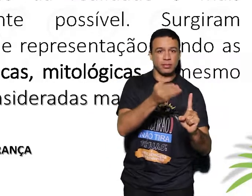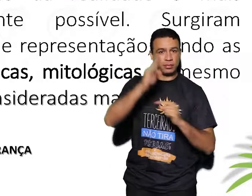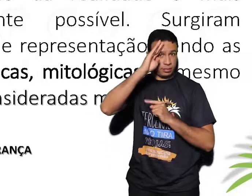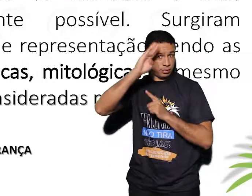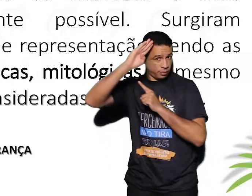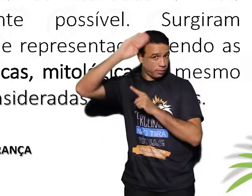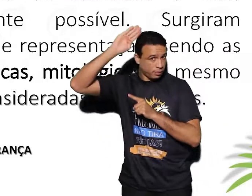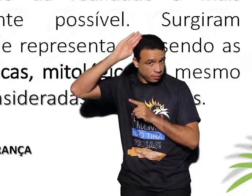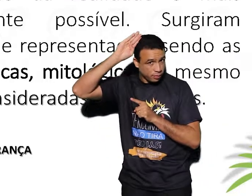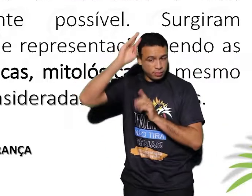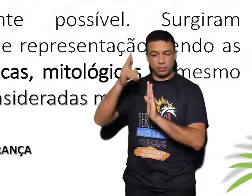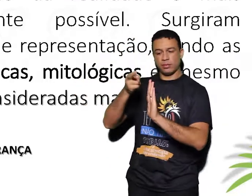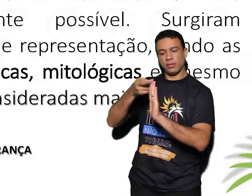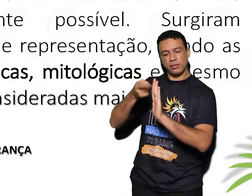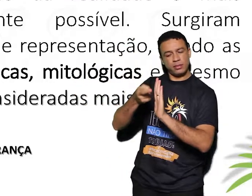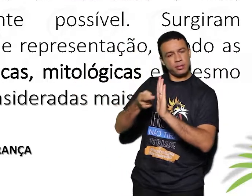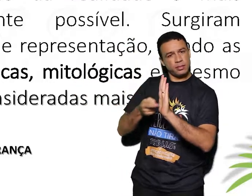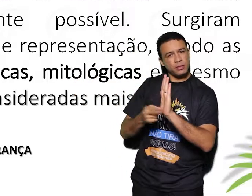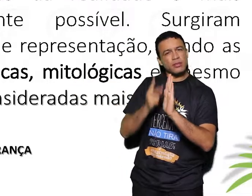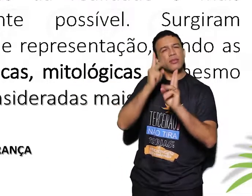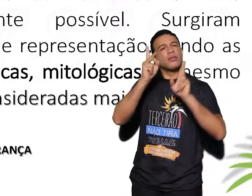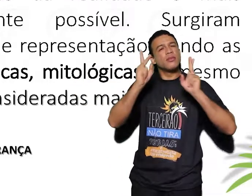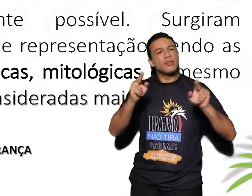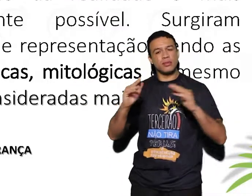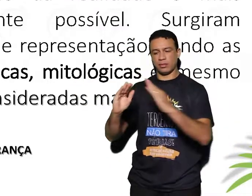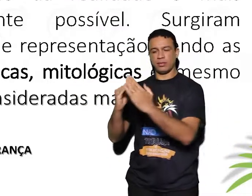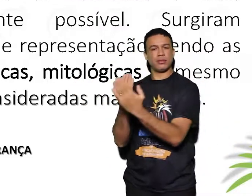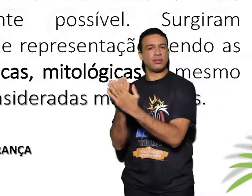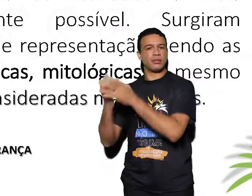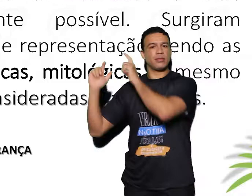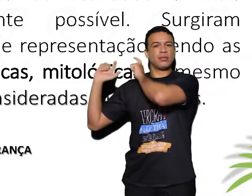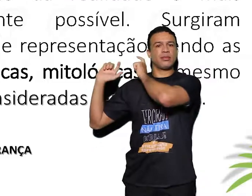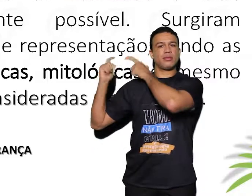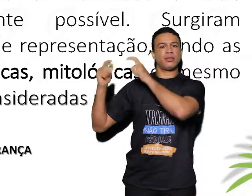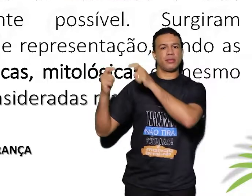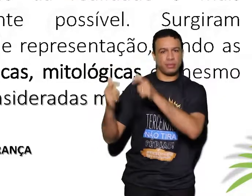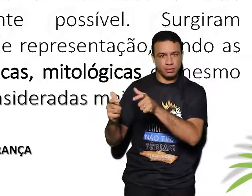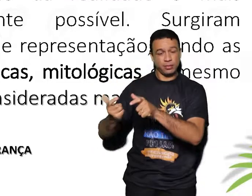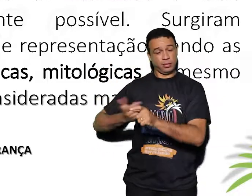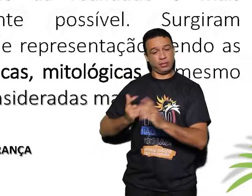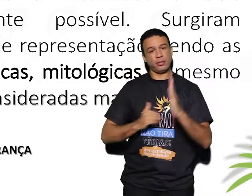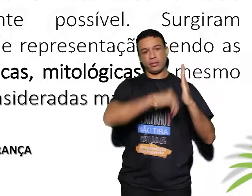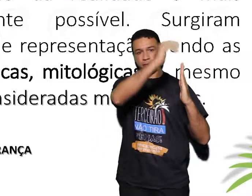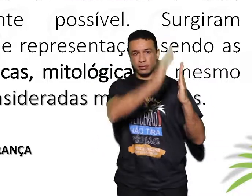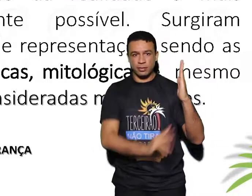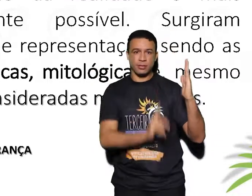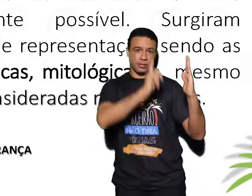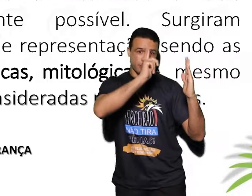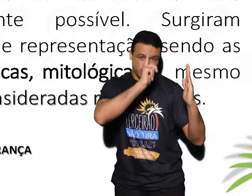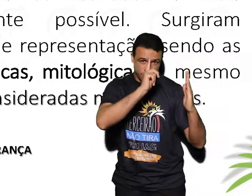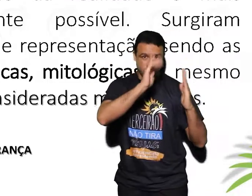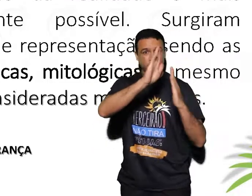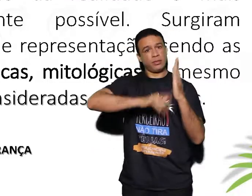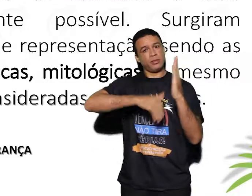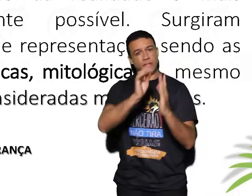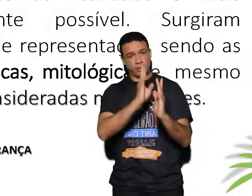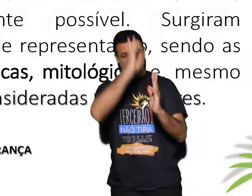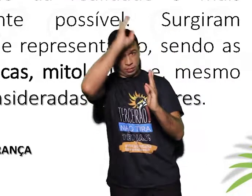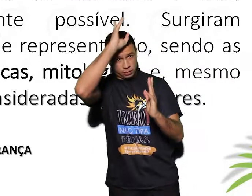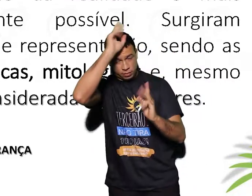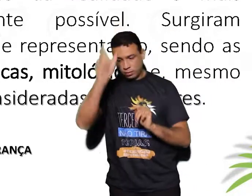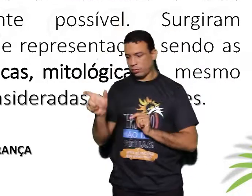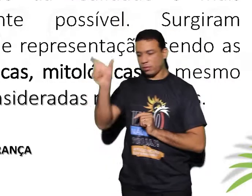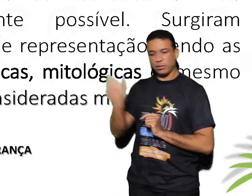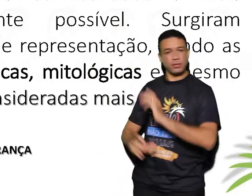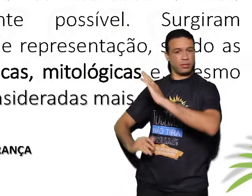academicismo tivesse regras como uma escola tradicional. Então você estuda pintura grega, pintura romana, pintura renascentista, e o artista é formado